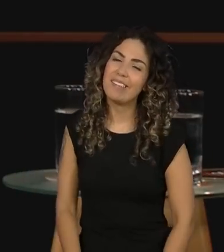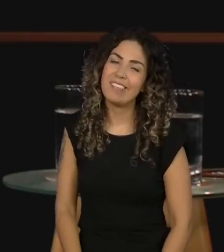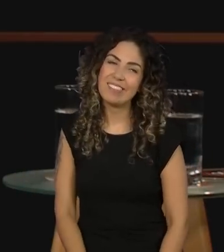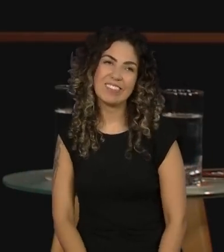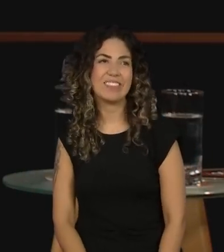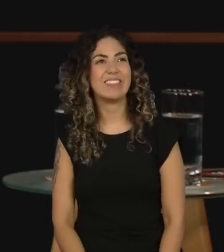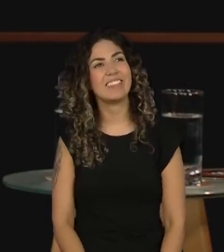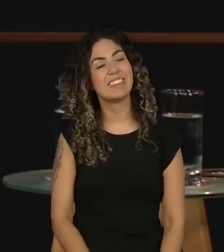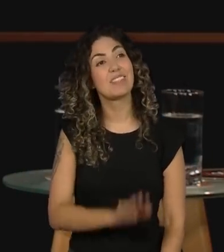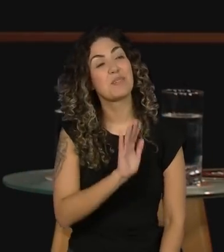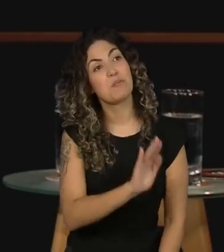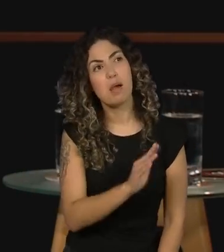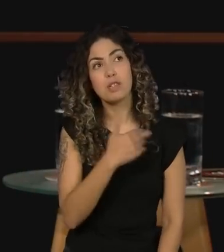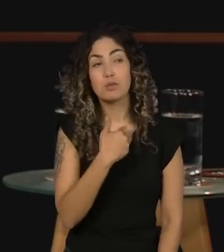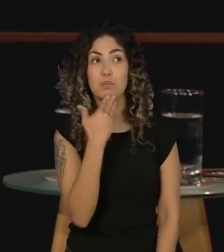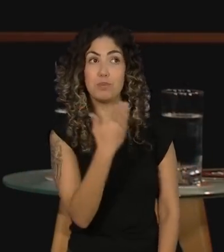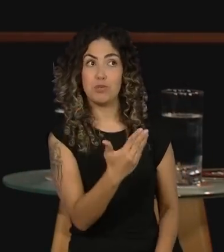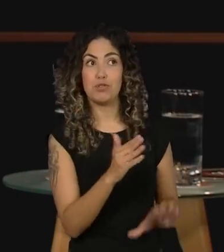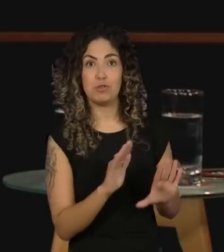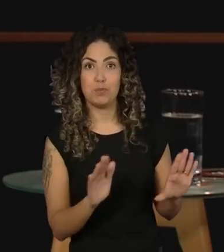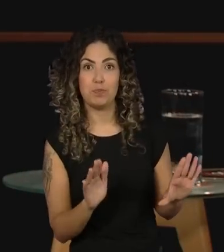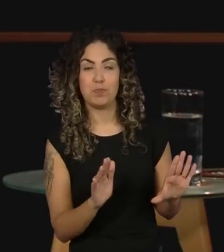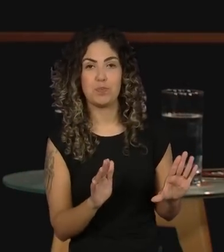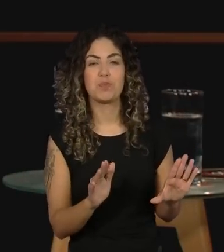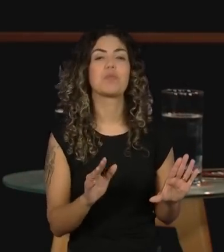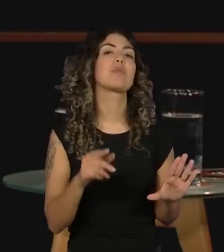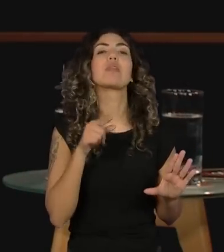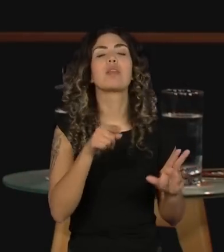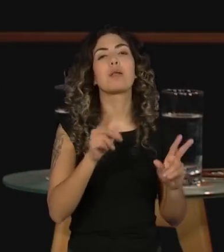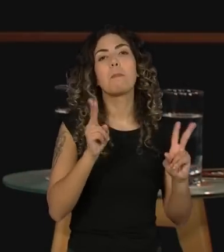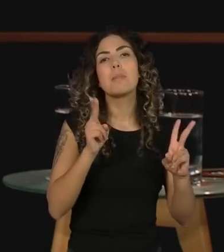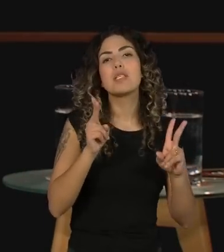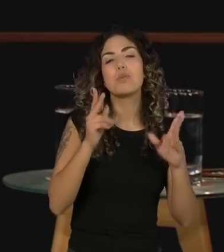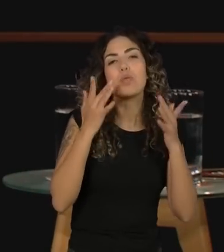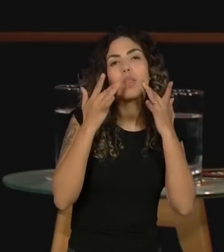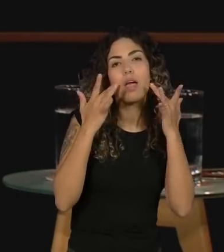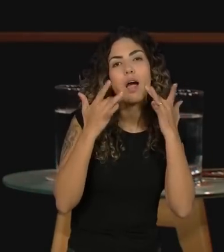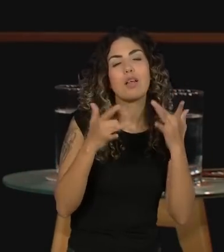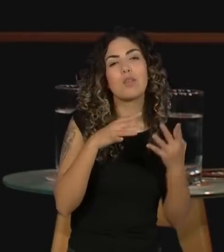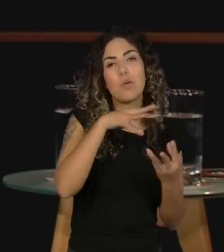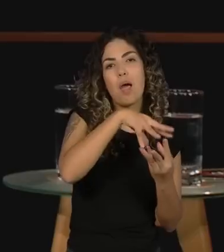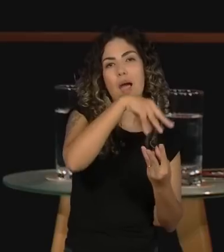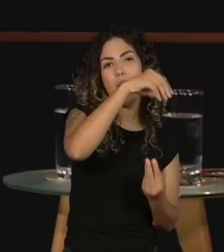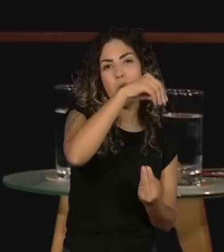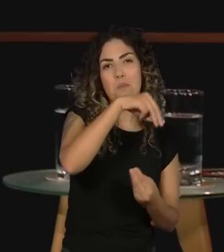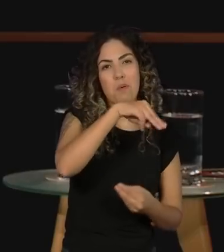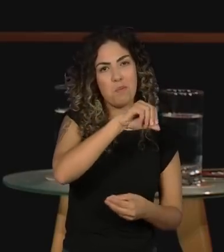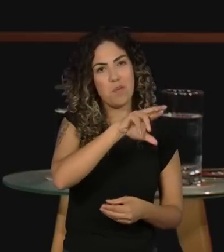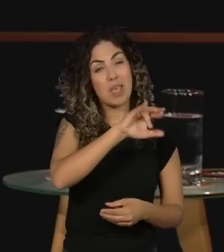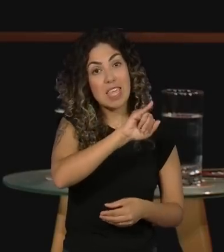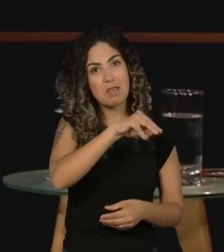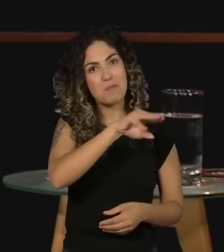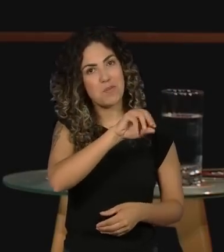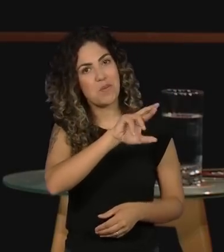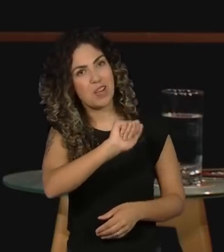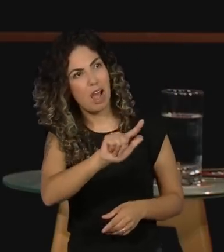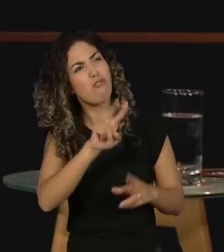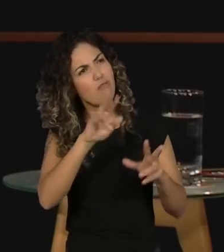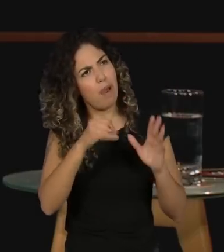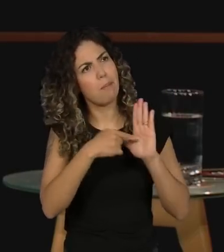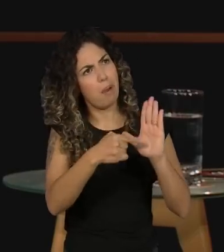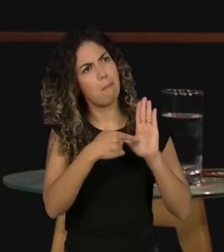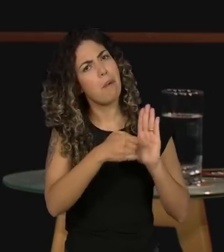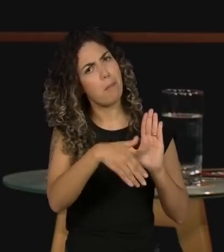Mas a gente tem um pedido para te fazer. Na Alma e Moral, a peça que você seguramente vai apresentar durante algumas décadas ainda, você